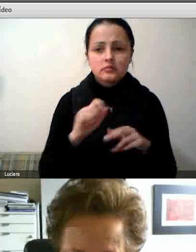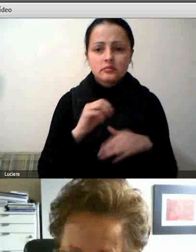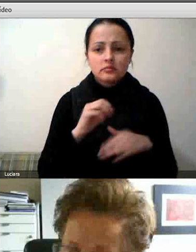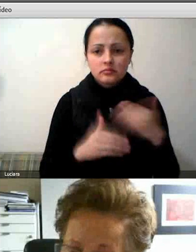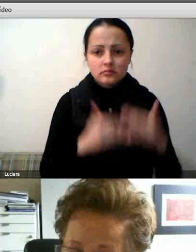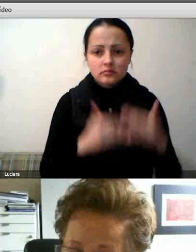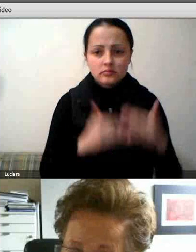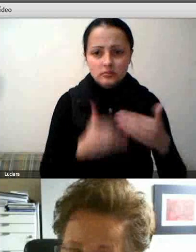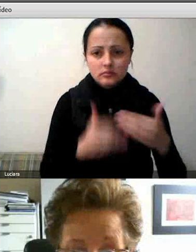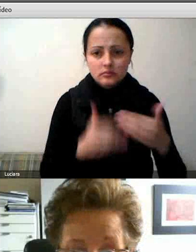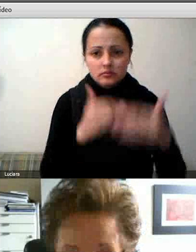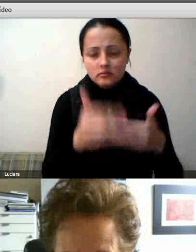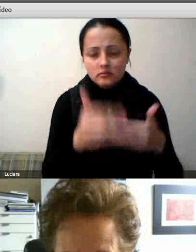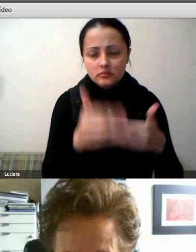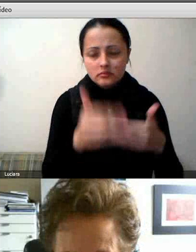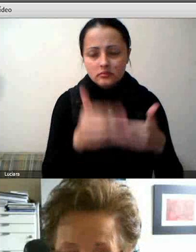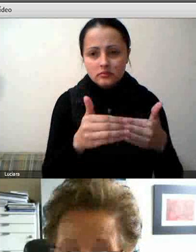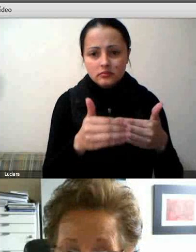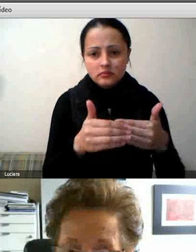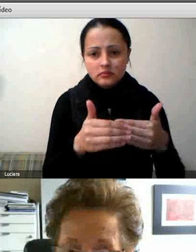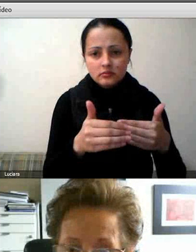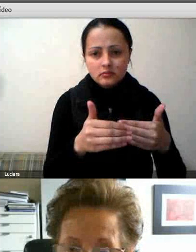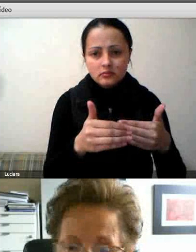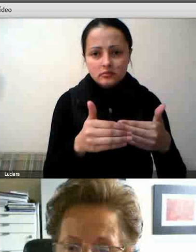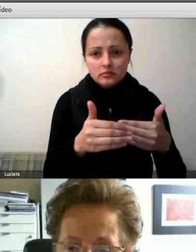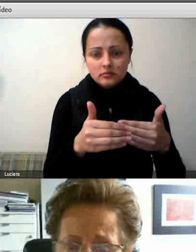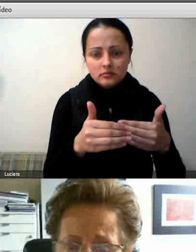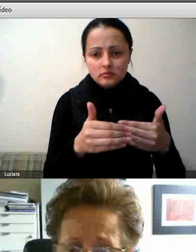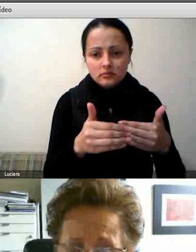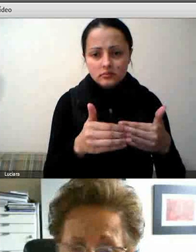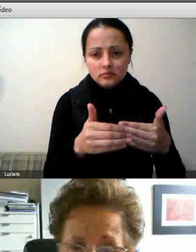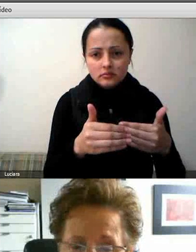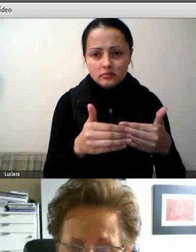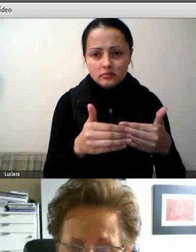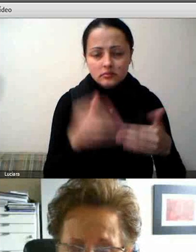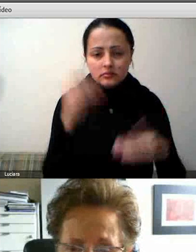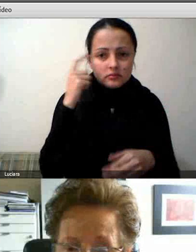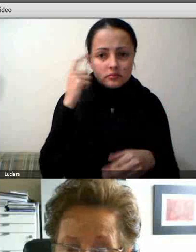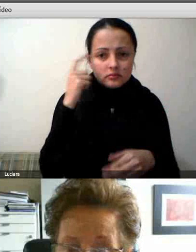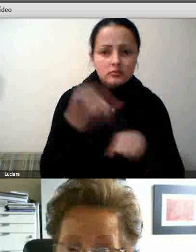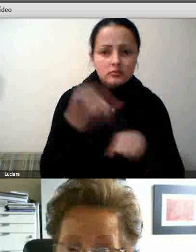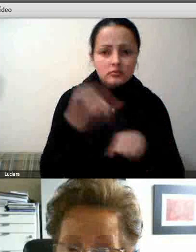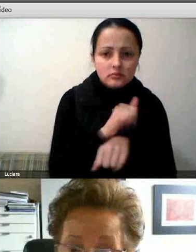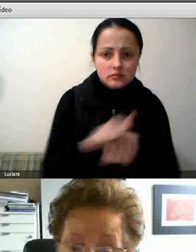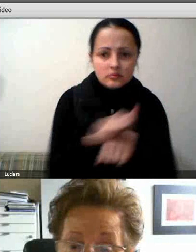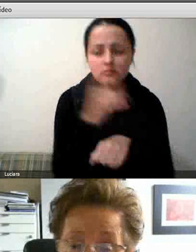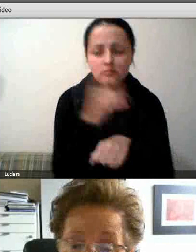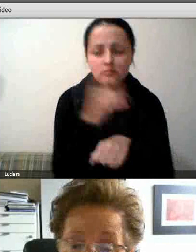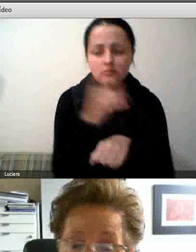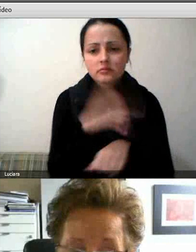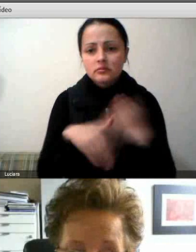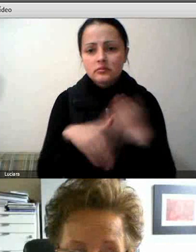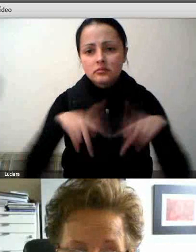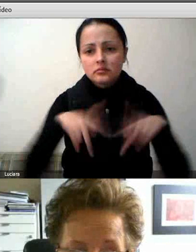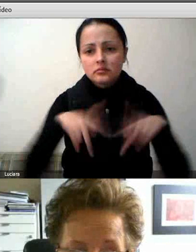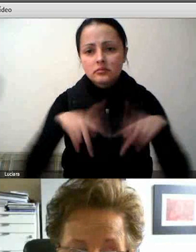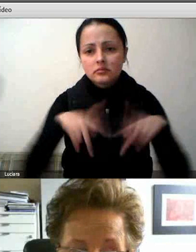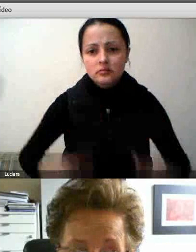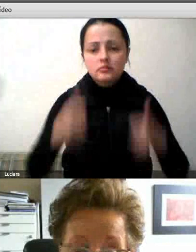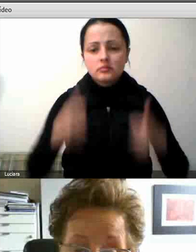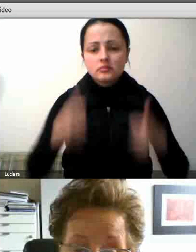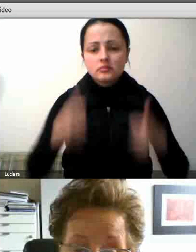se não tiver, não aprende. Então, qual é o nosso centro, nosso objetivo fundamental? É desenvolver.